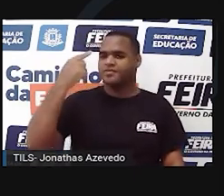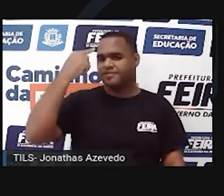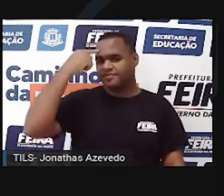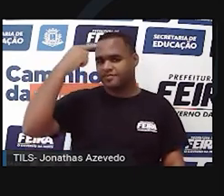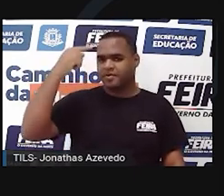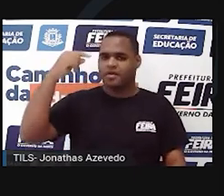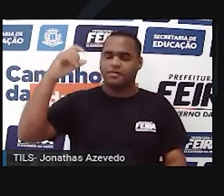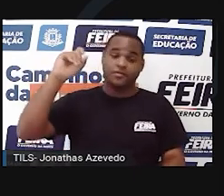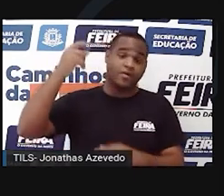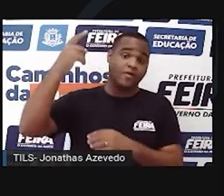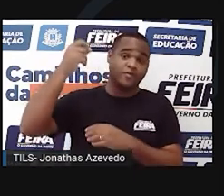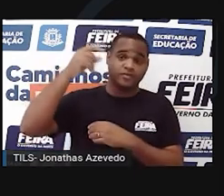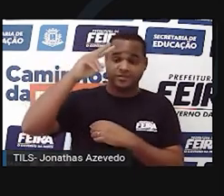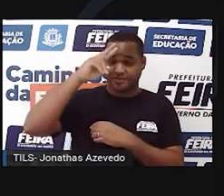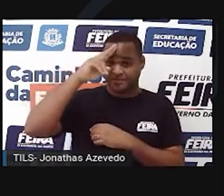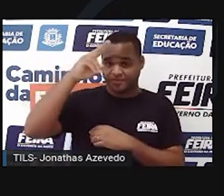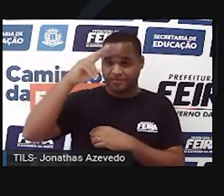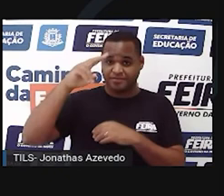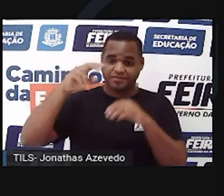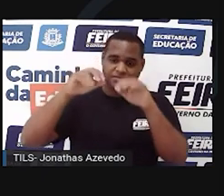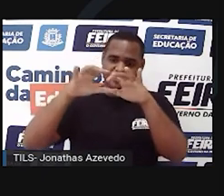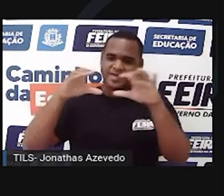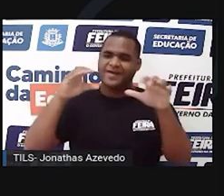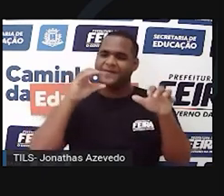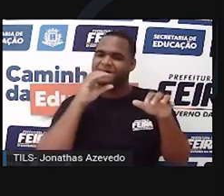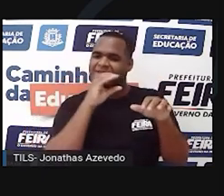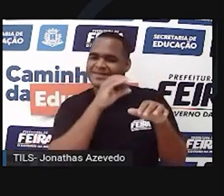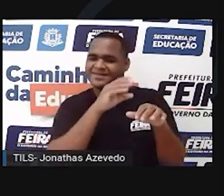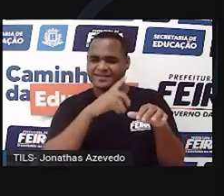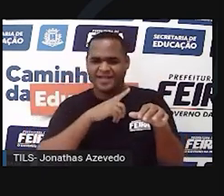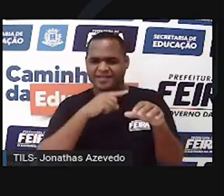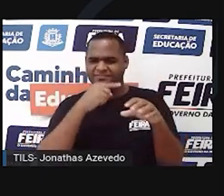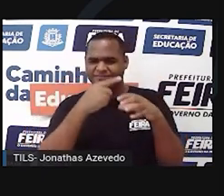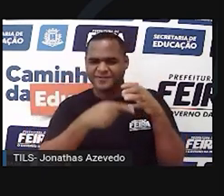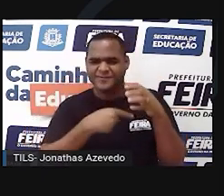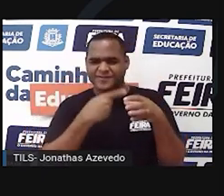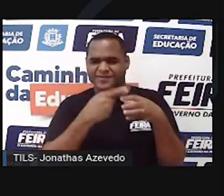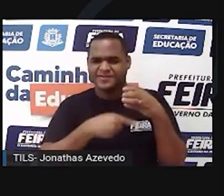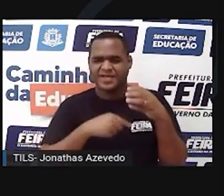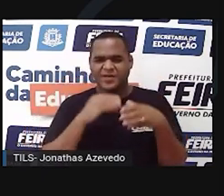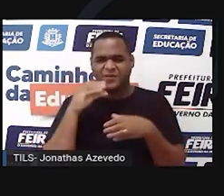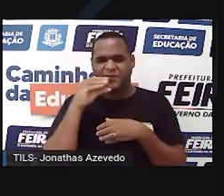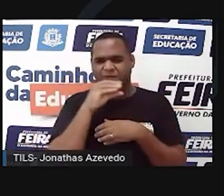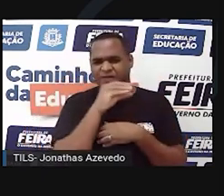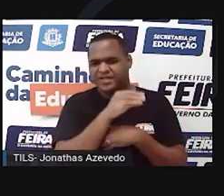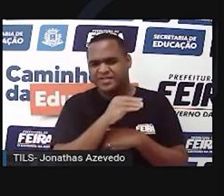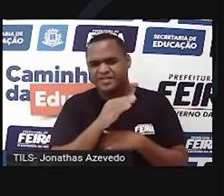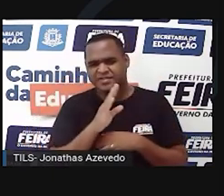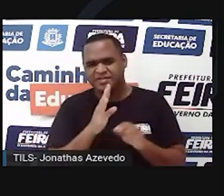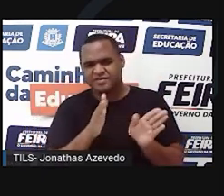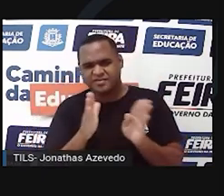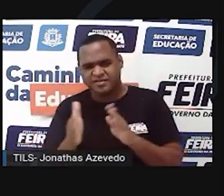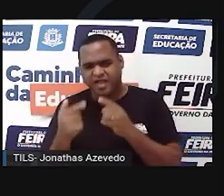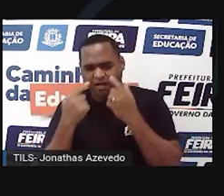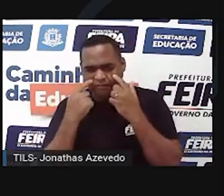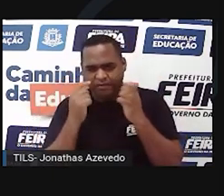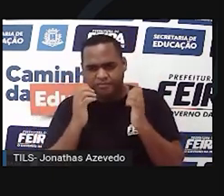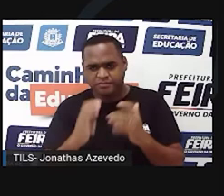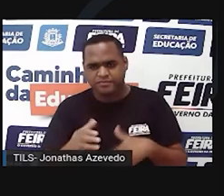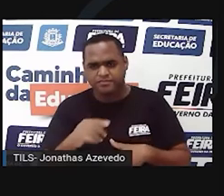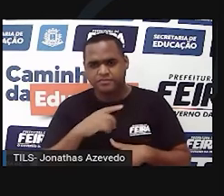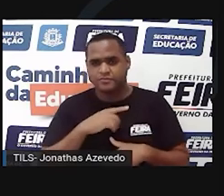ouviu falar em aquecimento global? Mas o que significa isso? Significa que está tendo